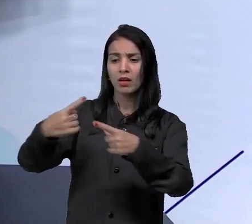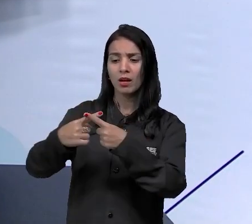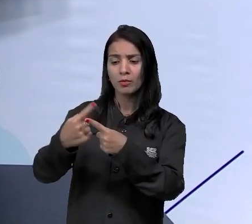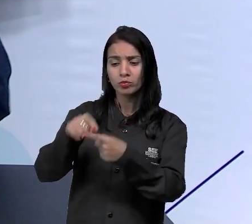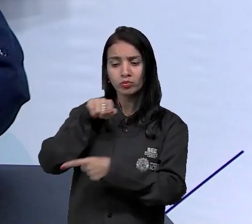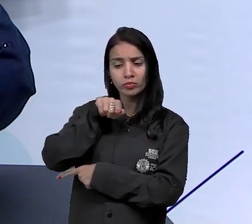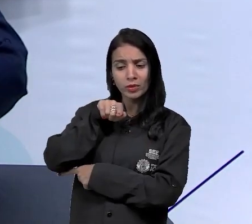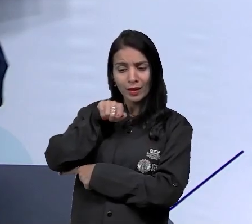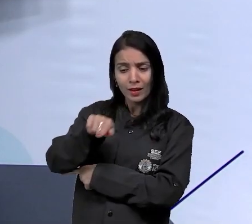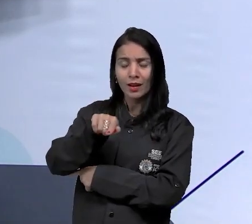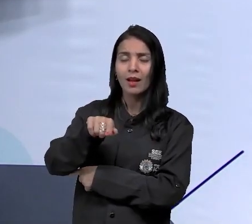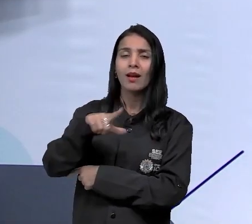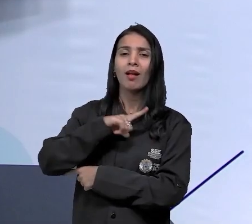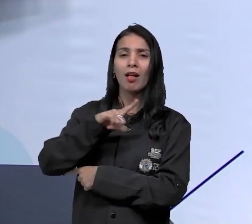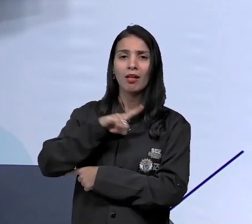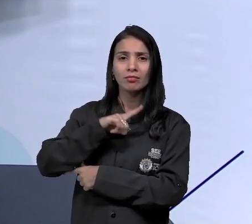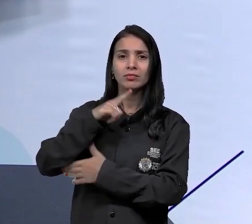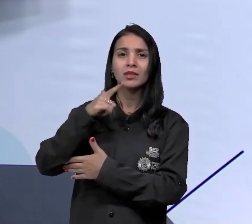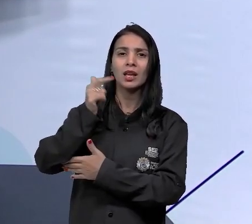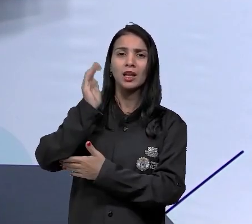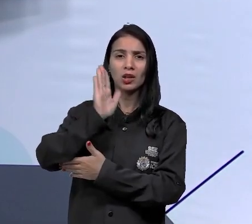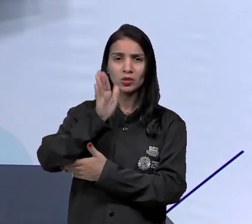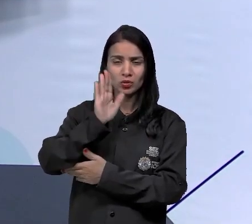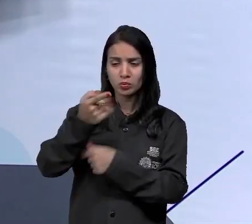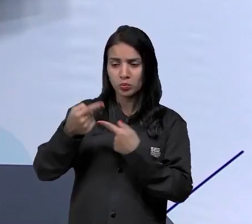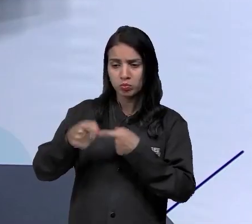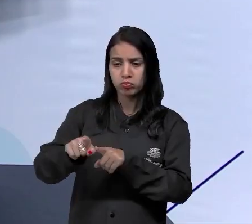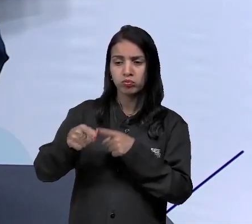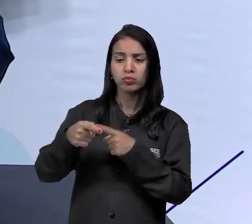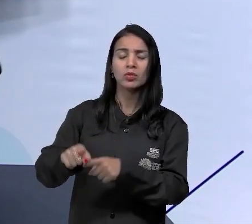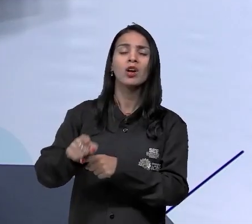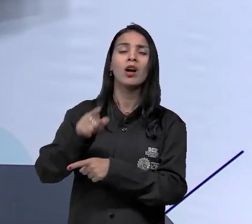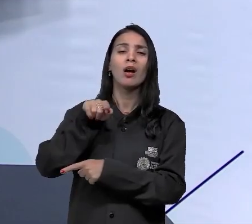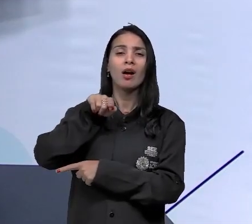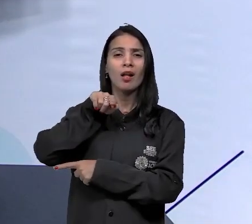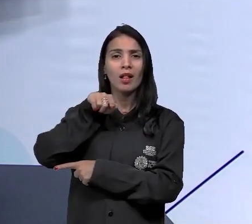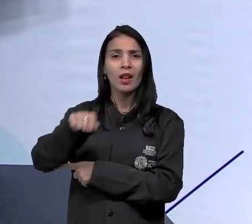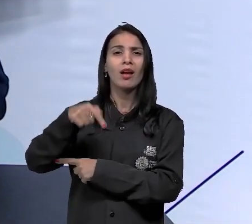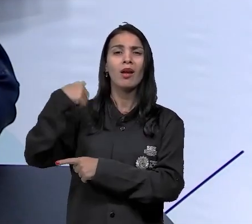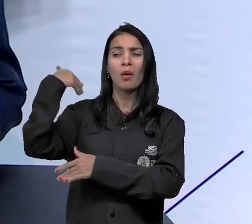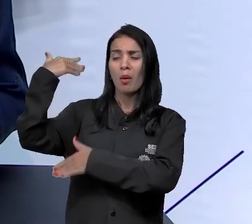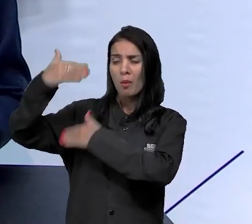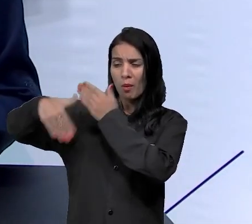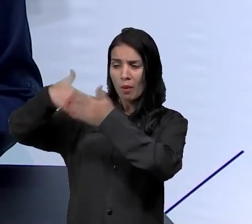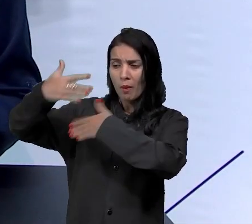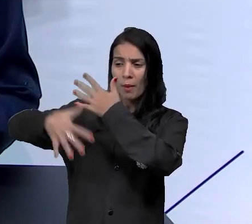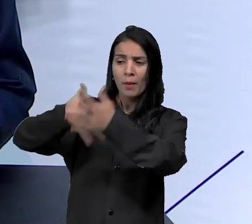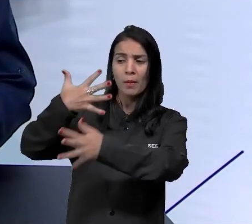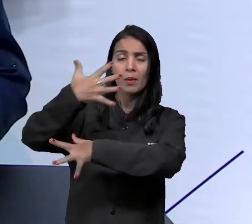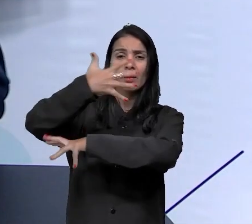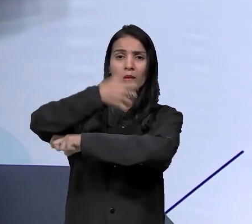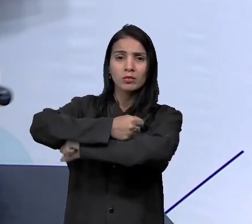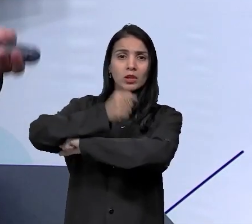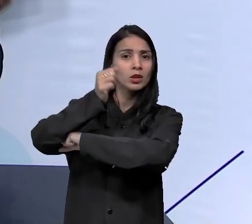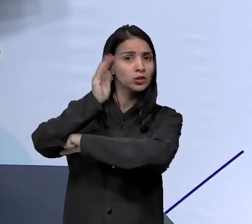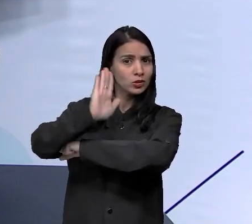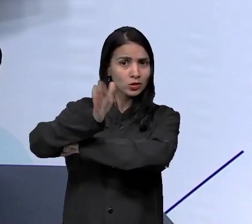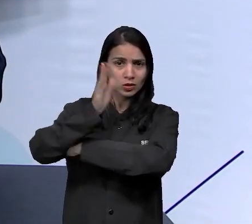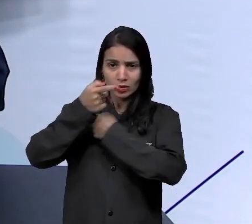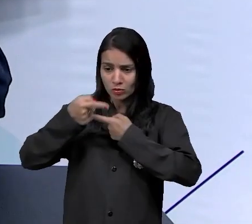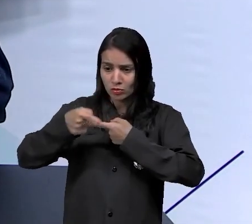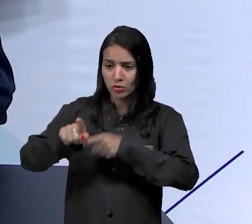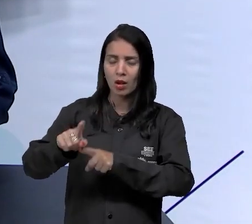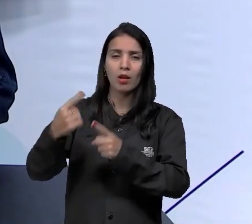bioma que vem sendo ameaçado desde o processo de colonização do Brasil, quando a gente teve